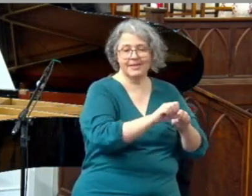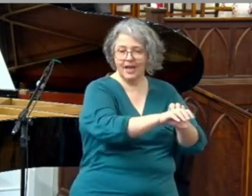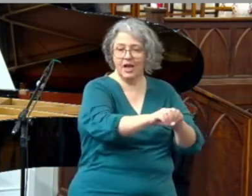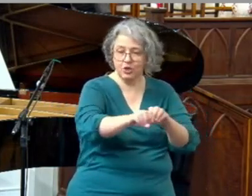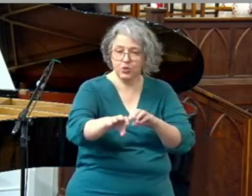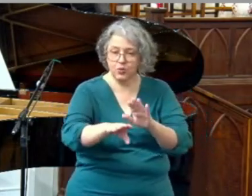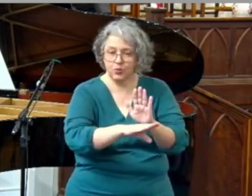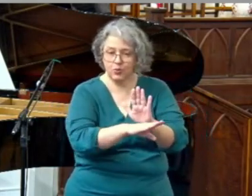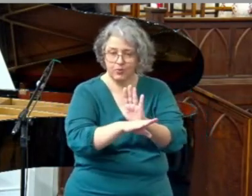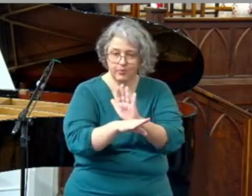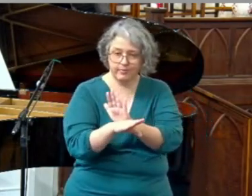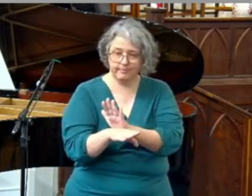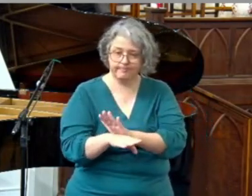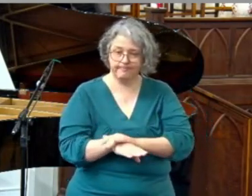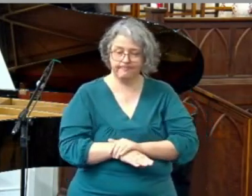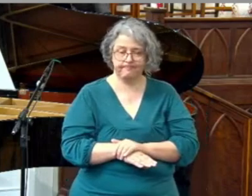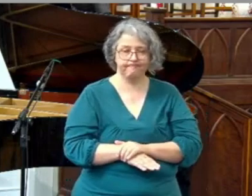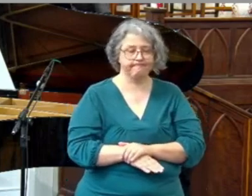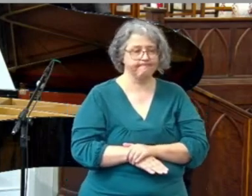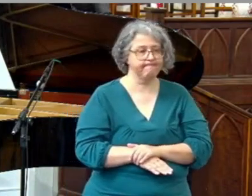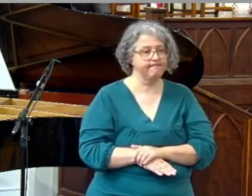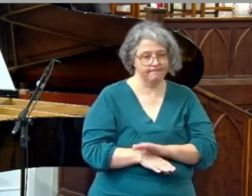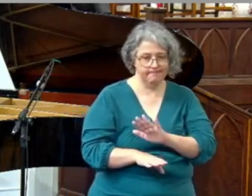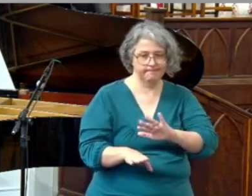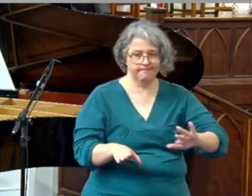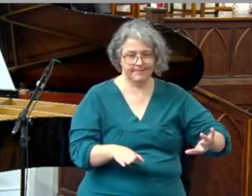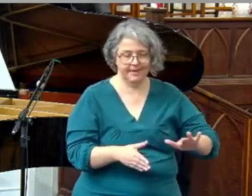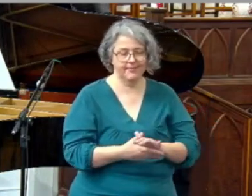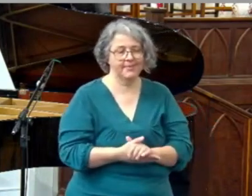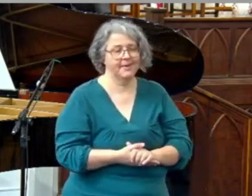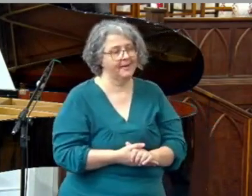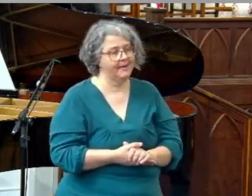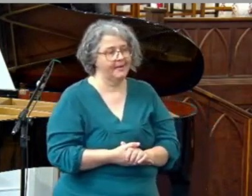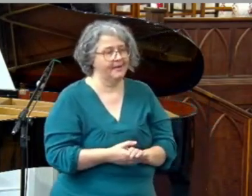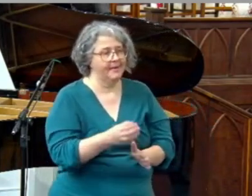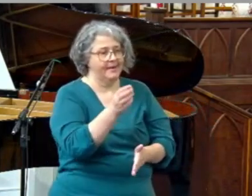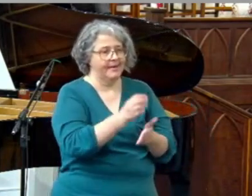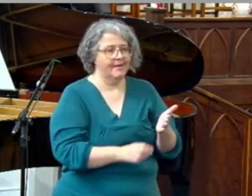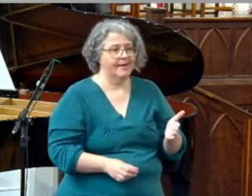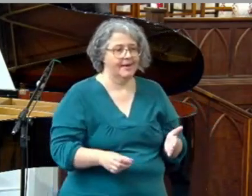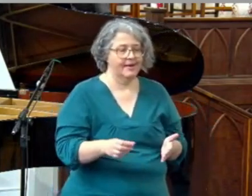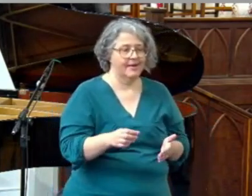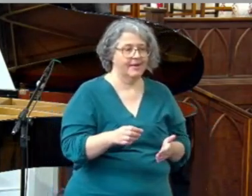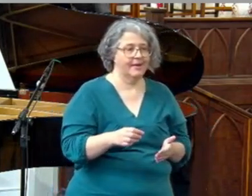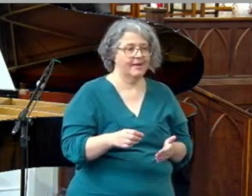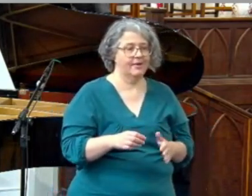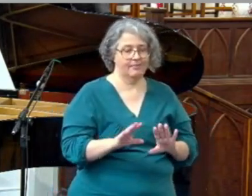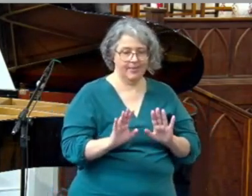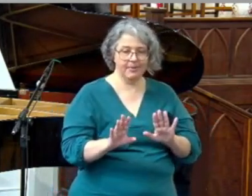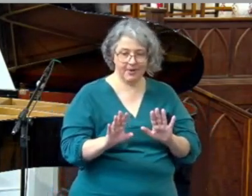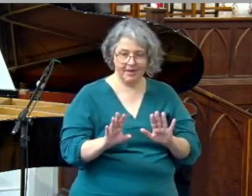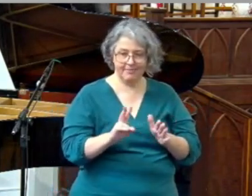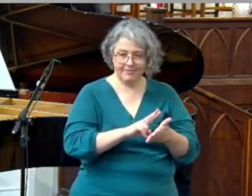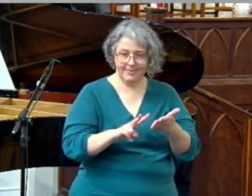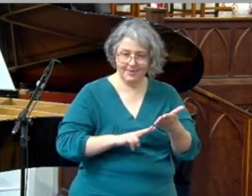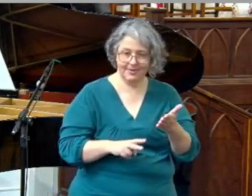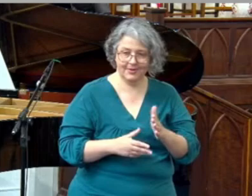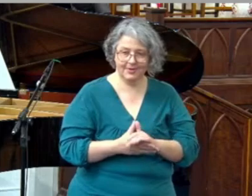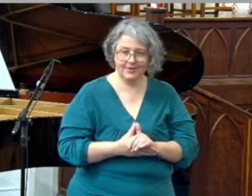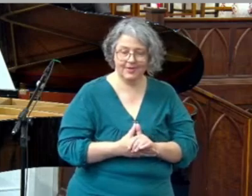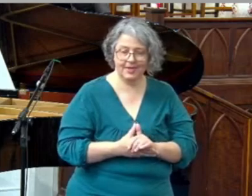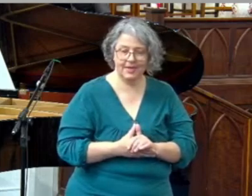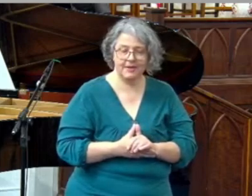capítulo 23, versículos 27 e 28, lemos: Ai de